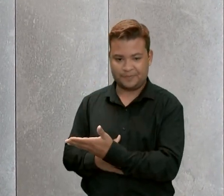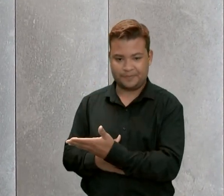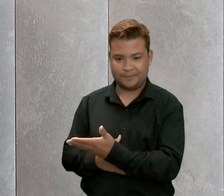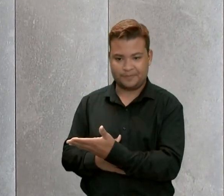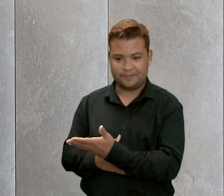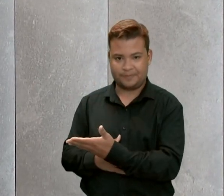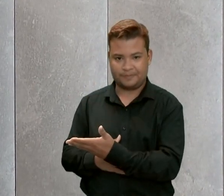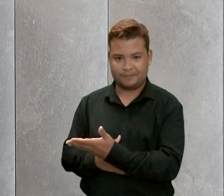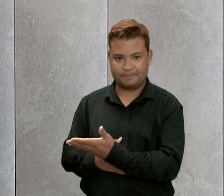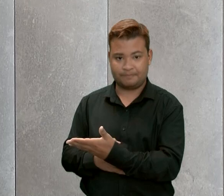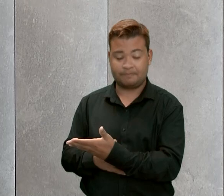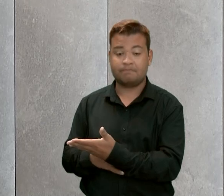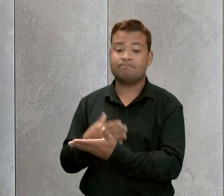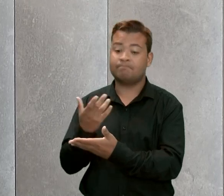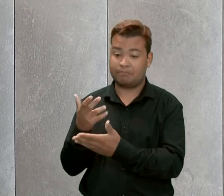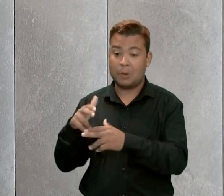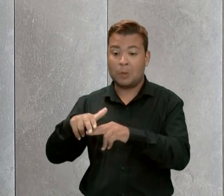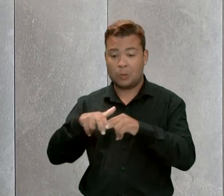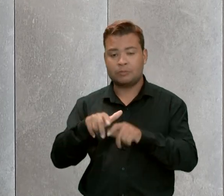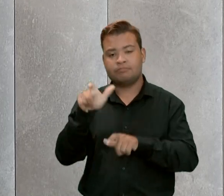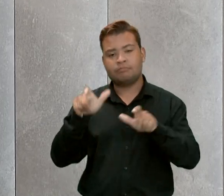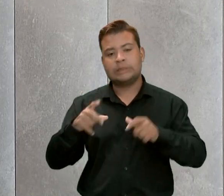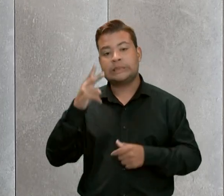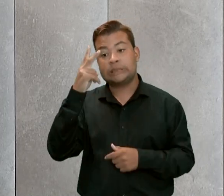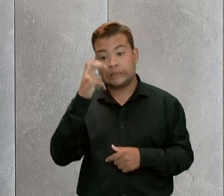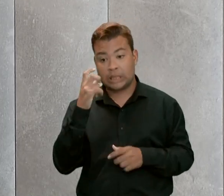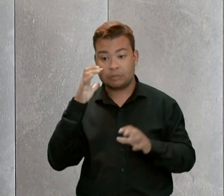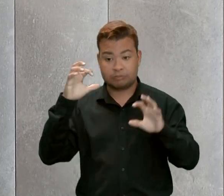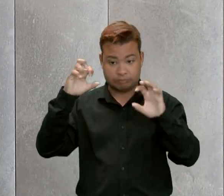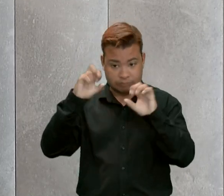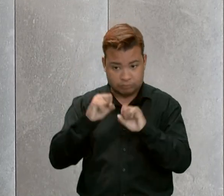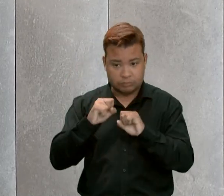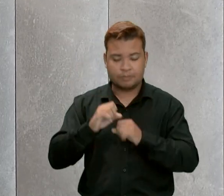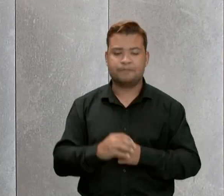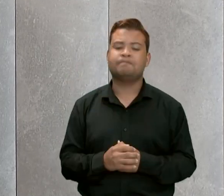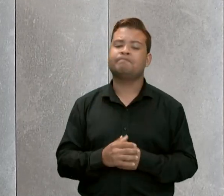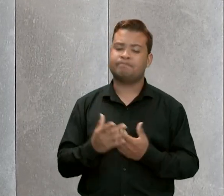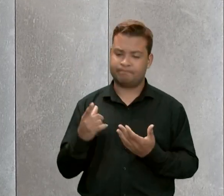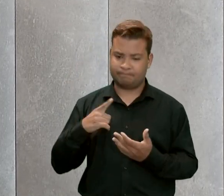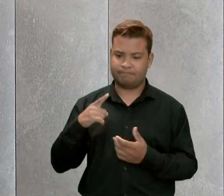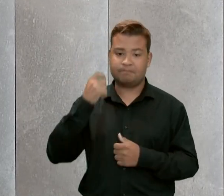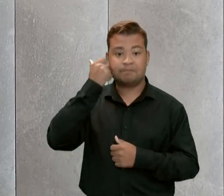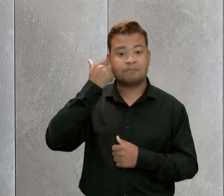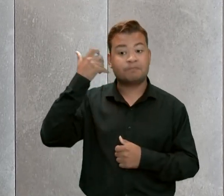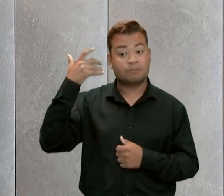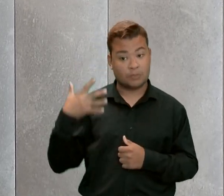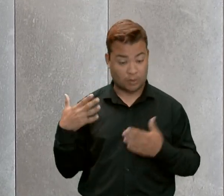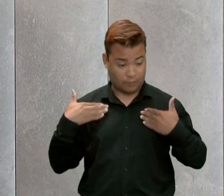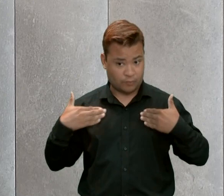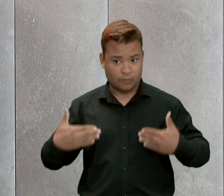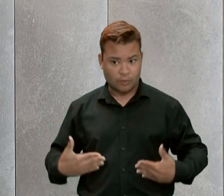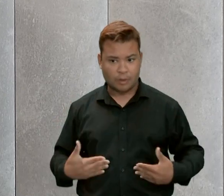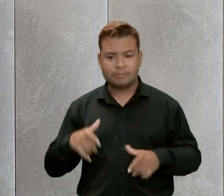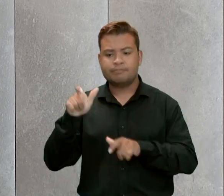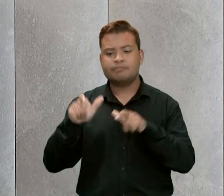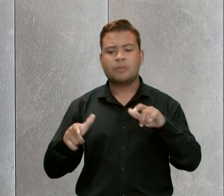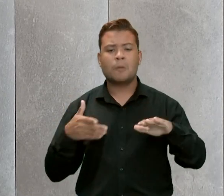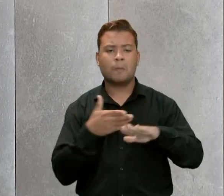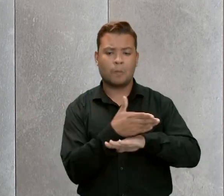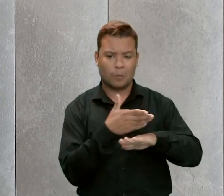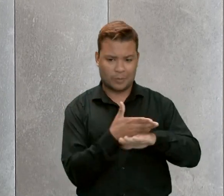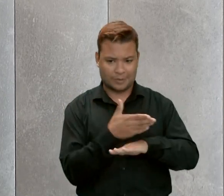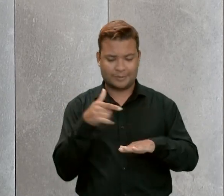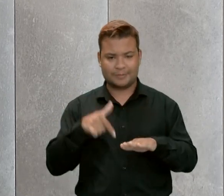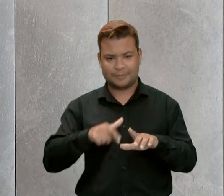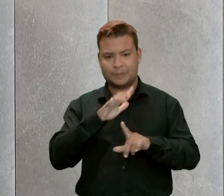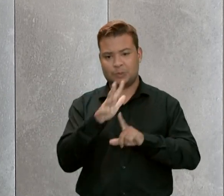AM. Pensando em nosso público cego e de baixa visão, faremos a descrição física de todos os participantes do